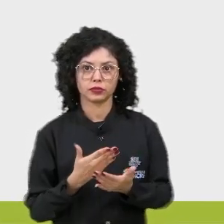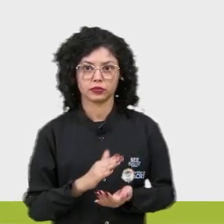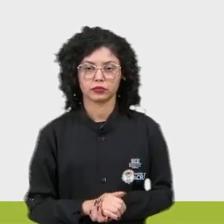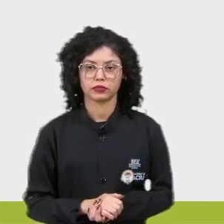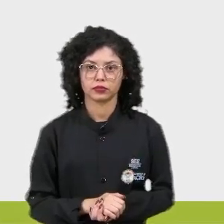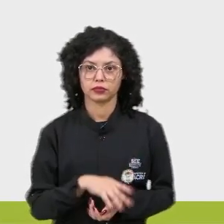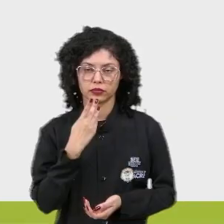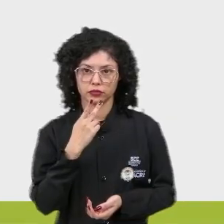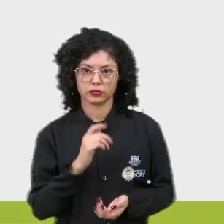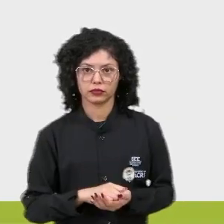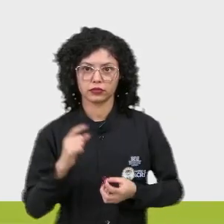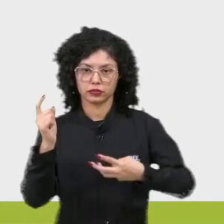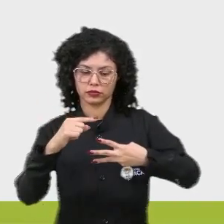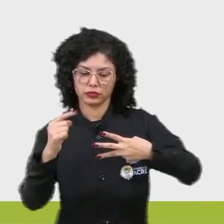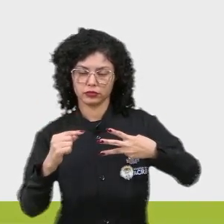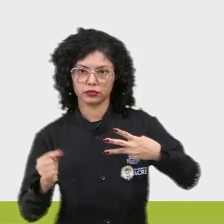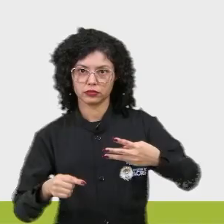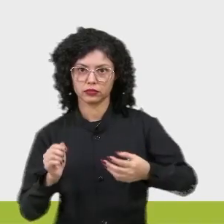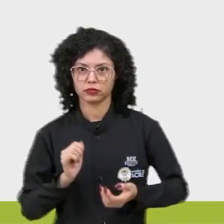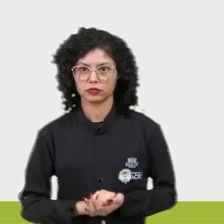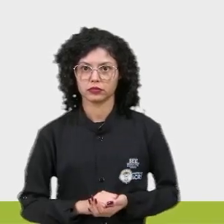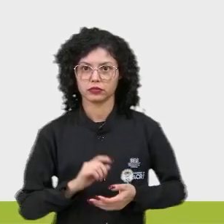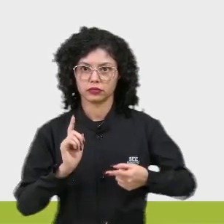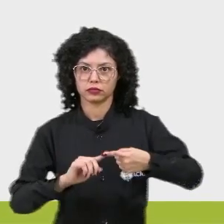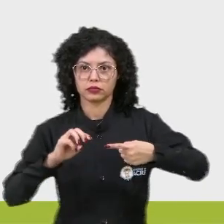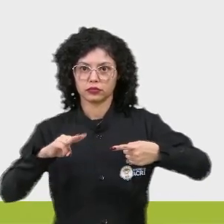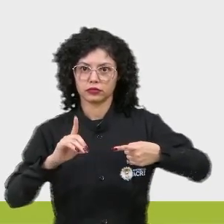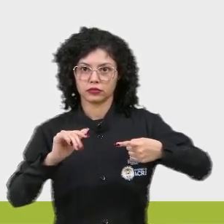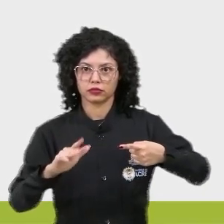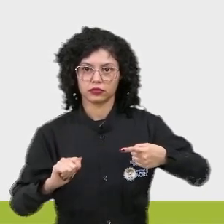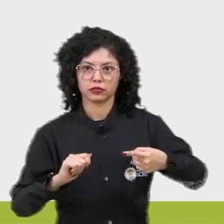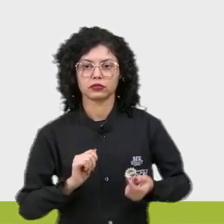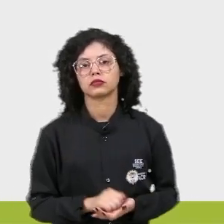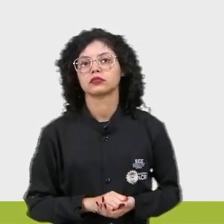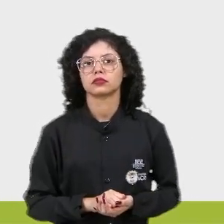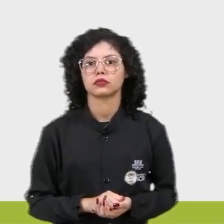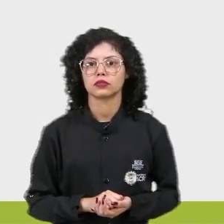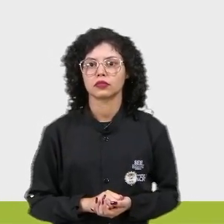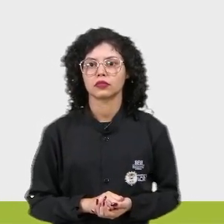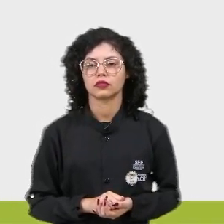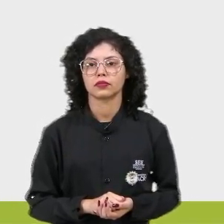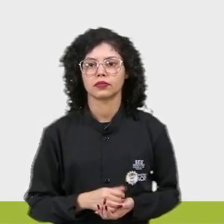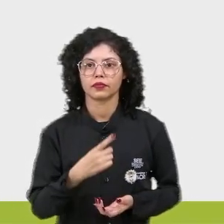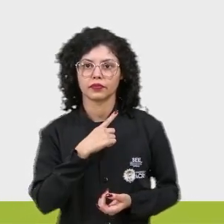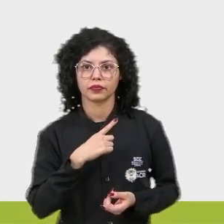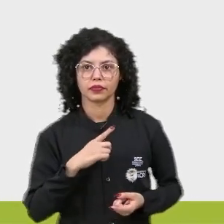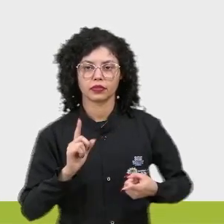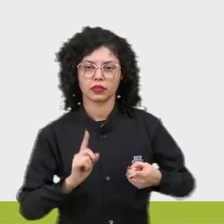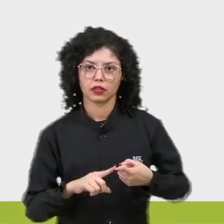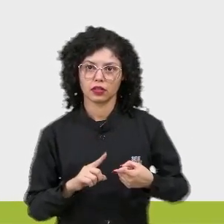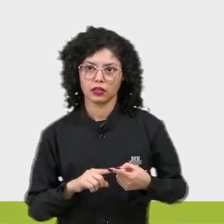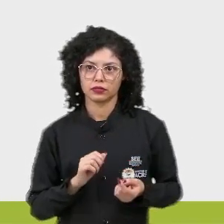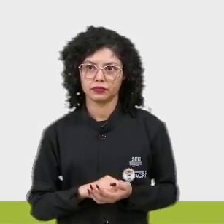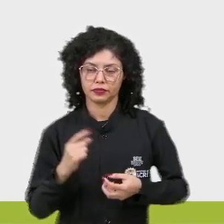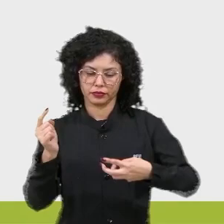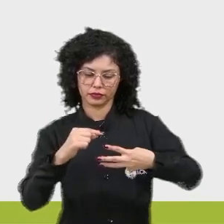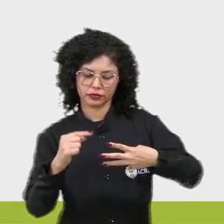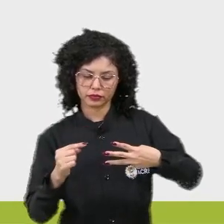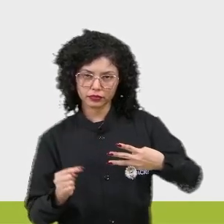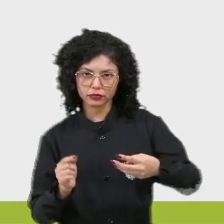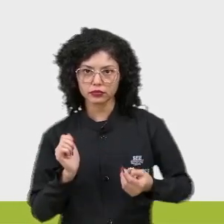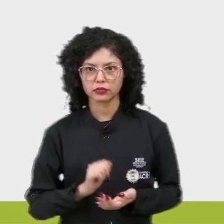Antes disso, vamos falar aqui sobre as 3 formas de locomoção existentes, tá? Nós temos aí, né, as 3